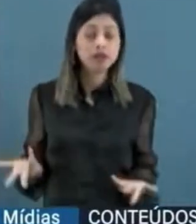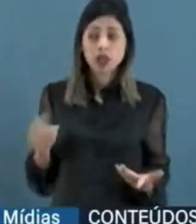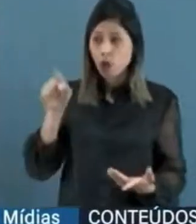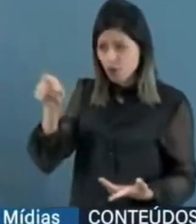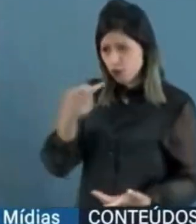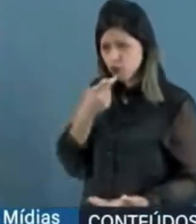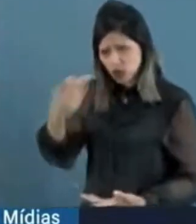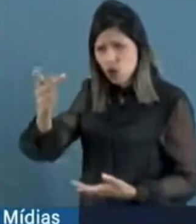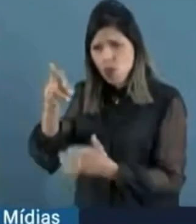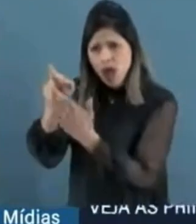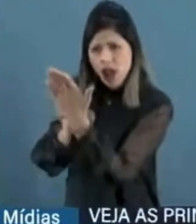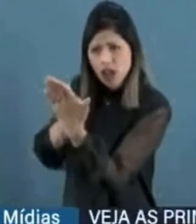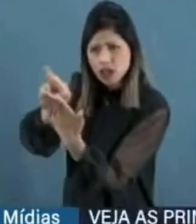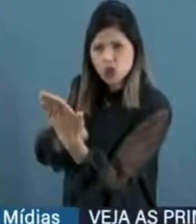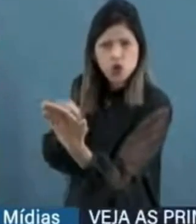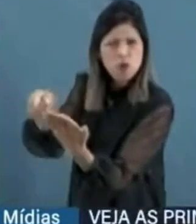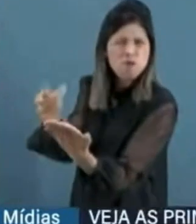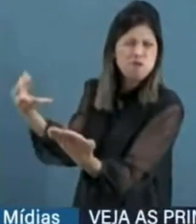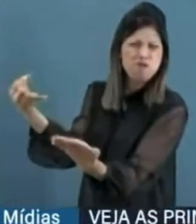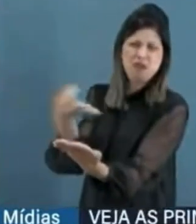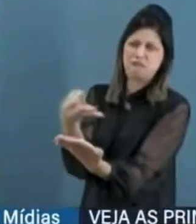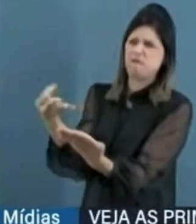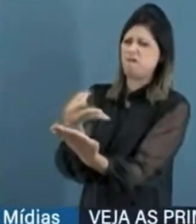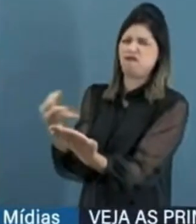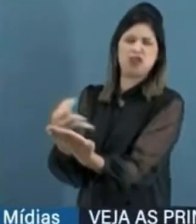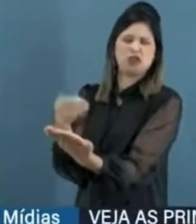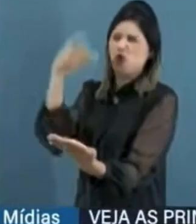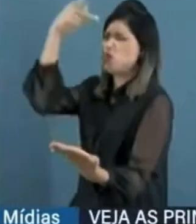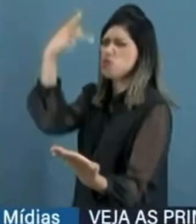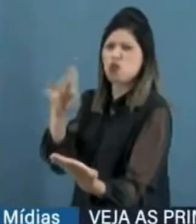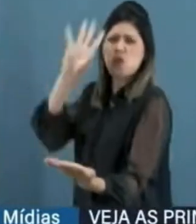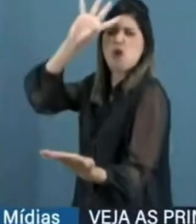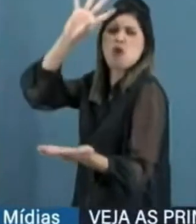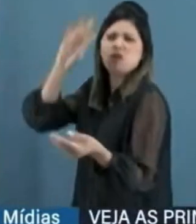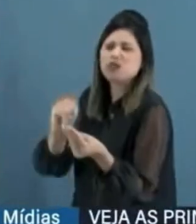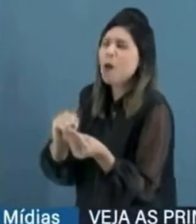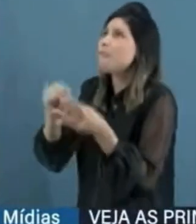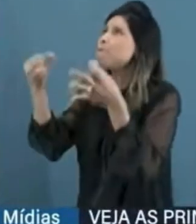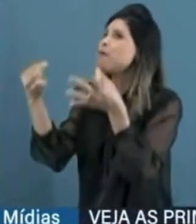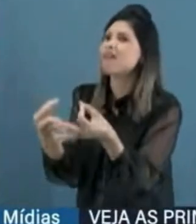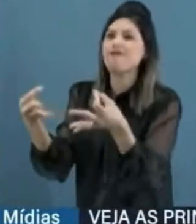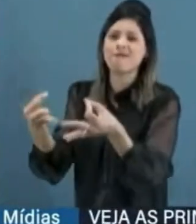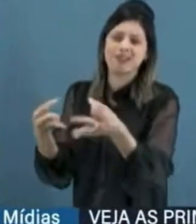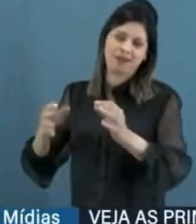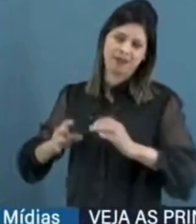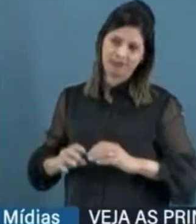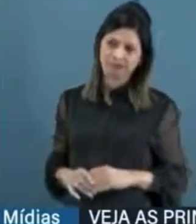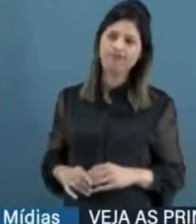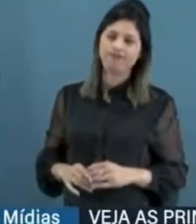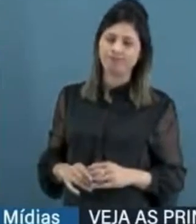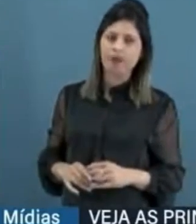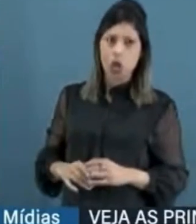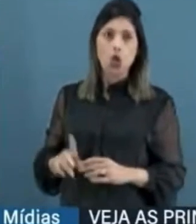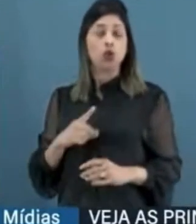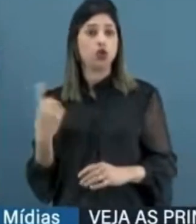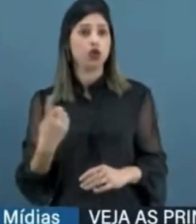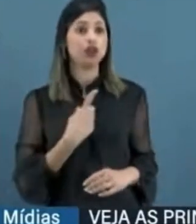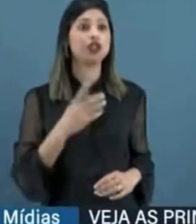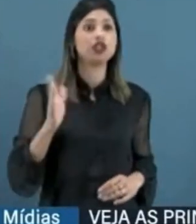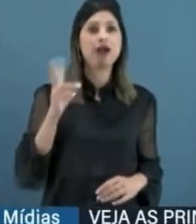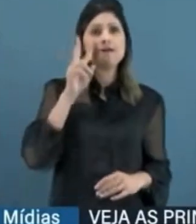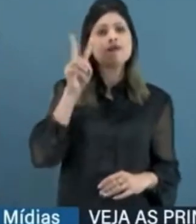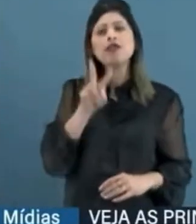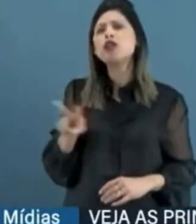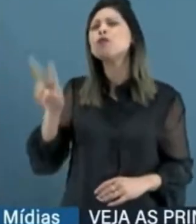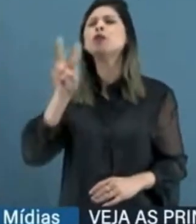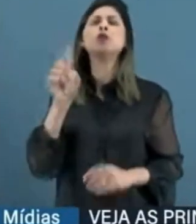relatório, que é belíssimo, a sua conclusão é belíssima, eu quero dizer que nós já vivenciamos na história